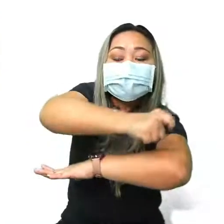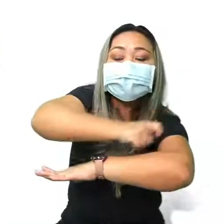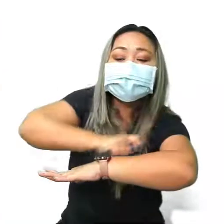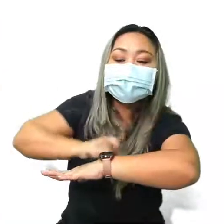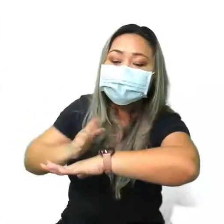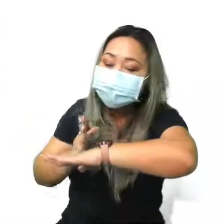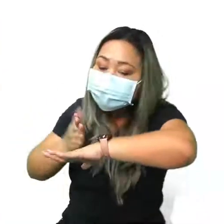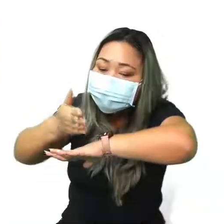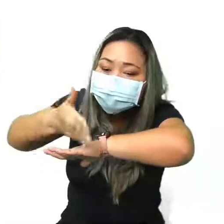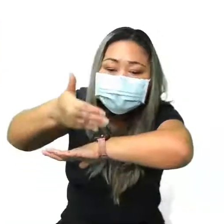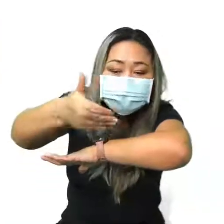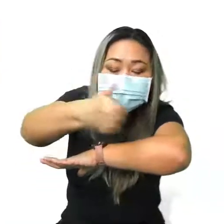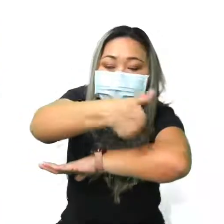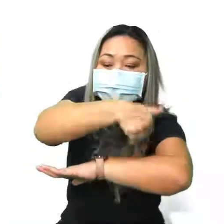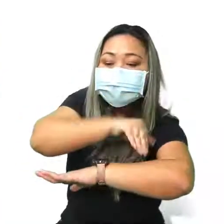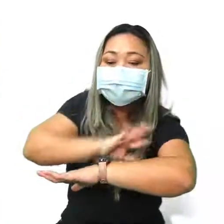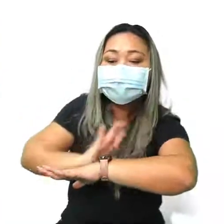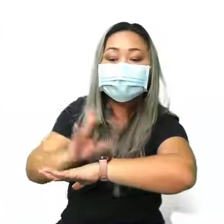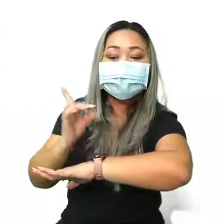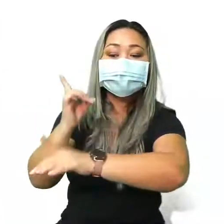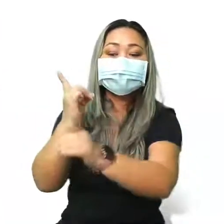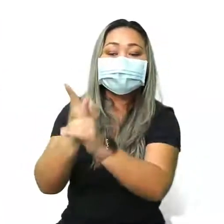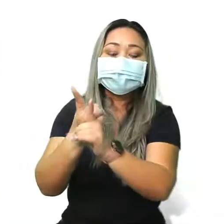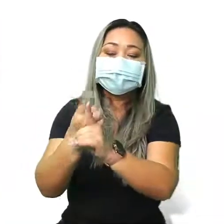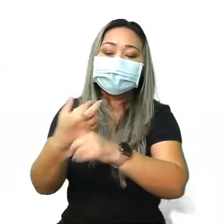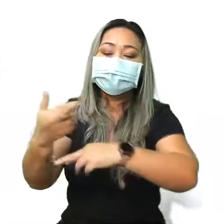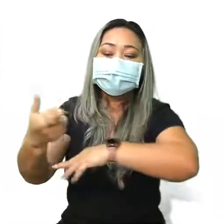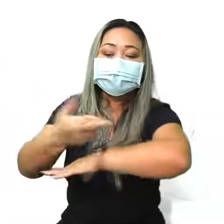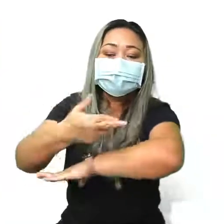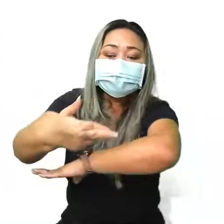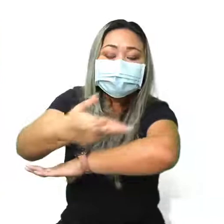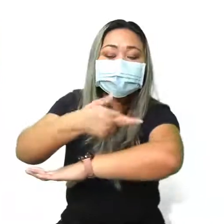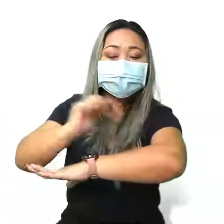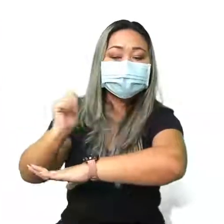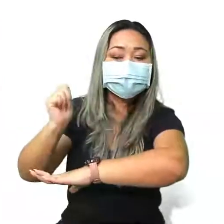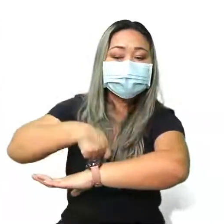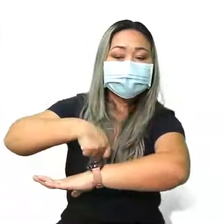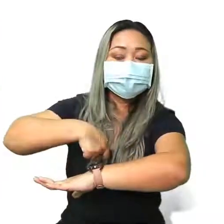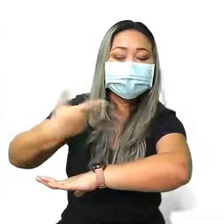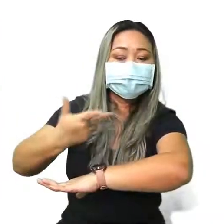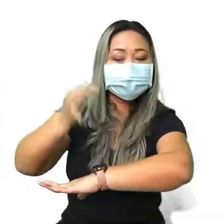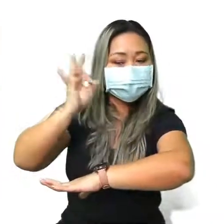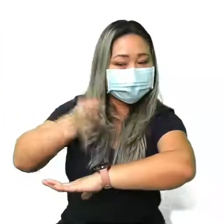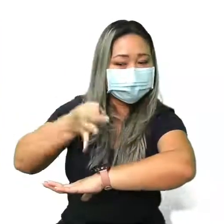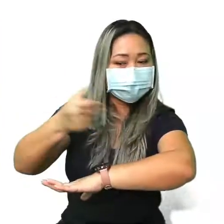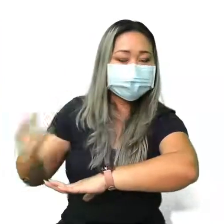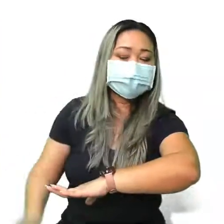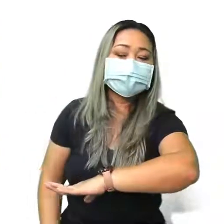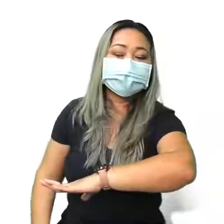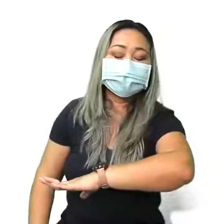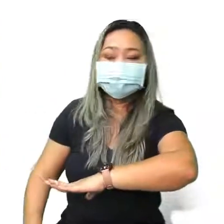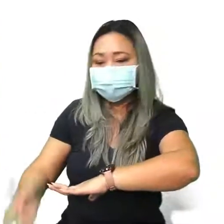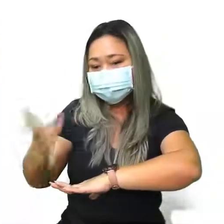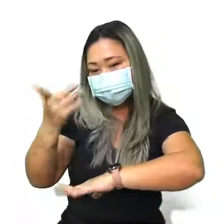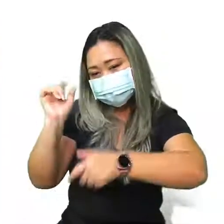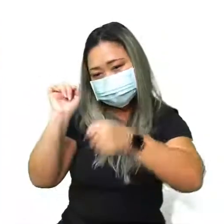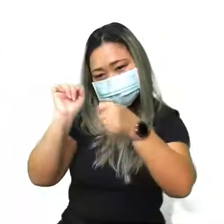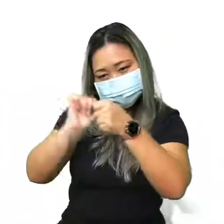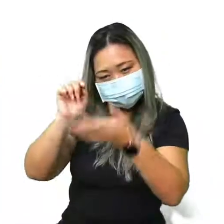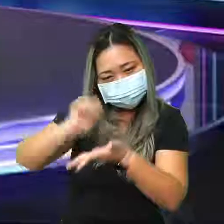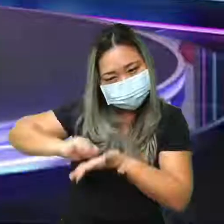estão inseridos e onde eles encontram recursos disponíveis. Certinho? Faça as